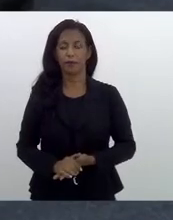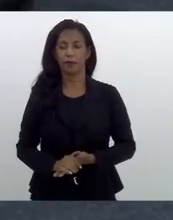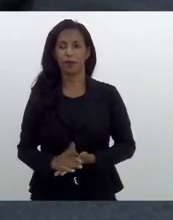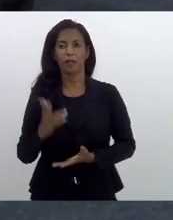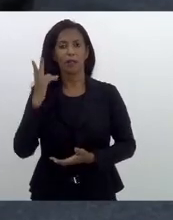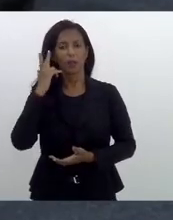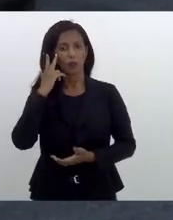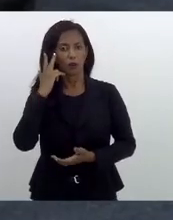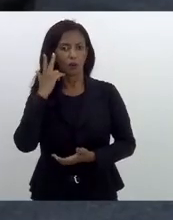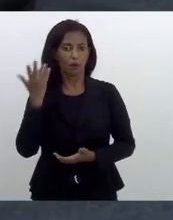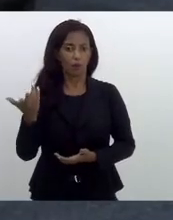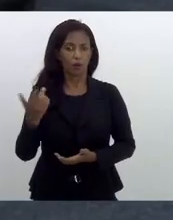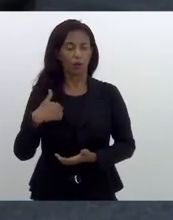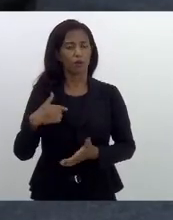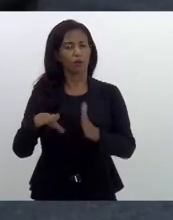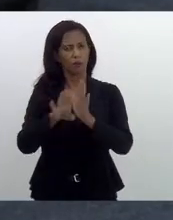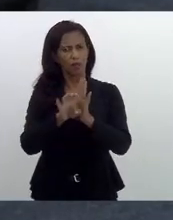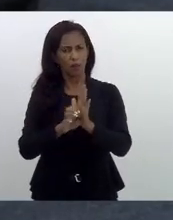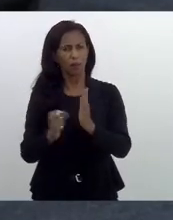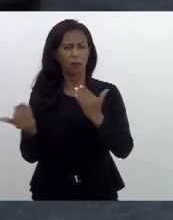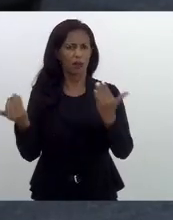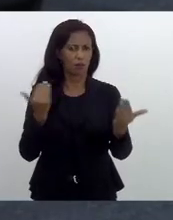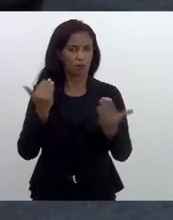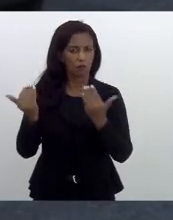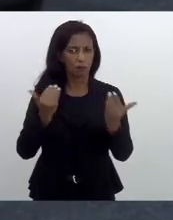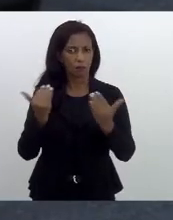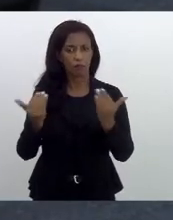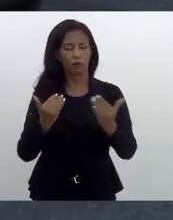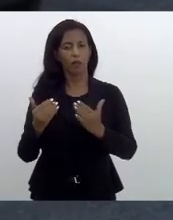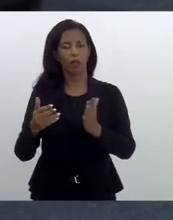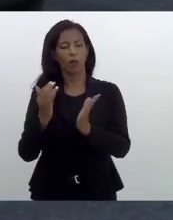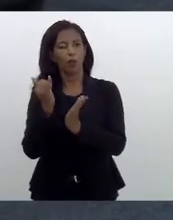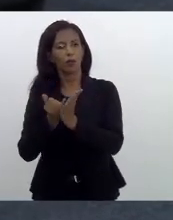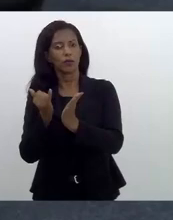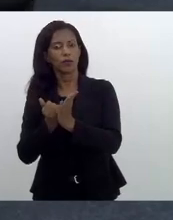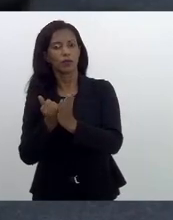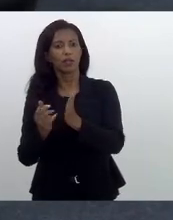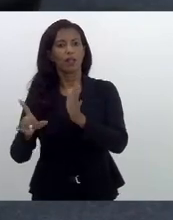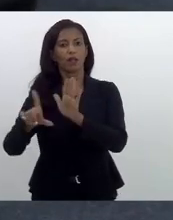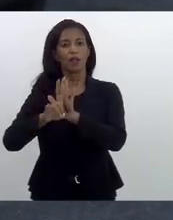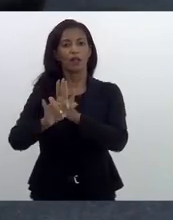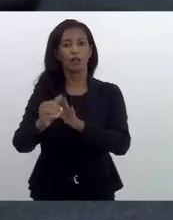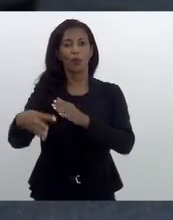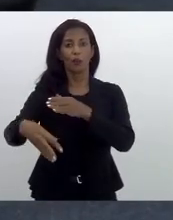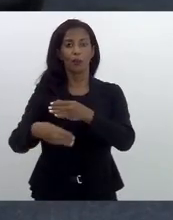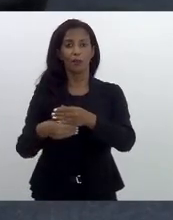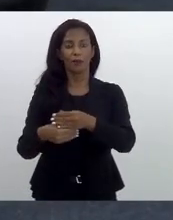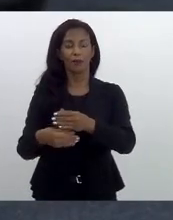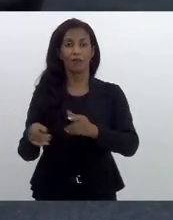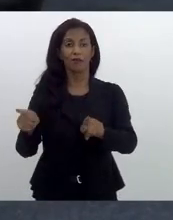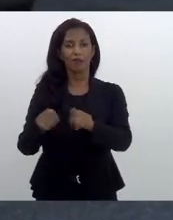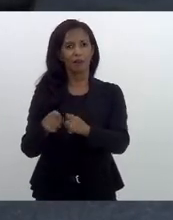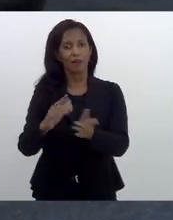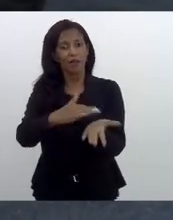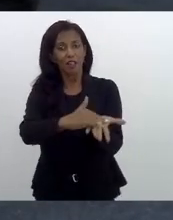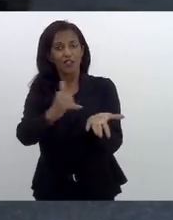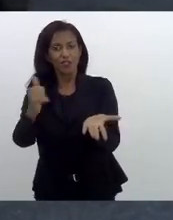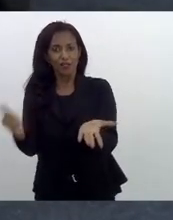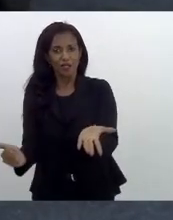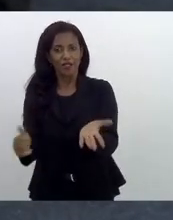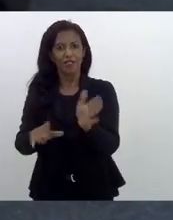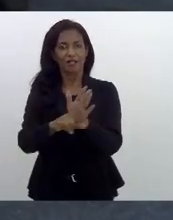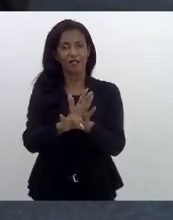isso que eu também tenho emendas semelhantes com relação às receitas na lei complementar eu também retiraria da lei